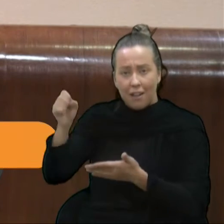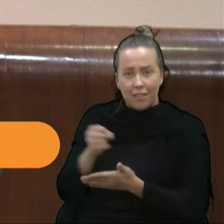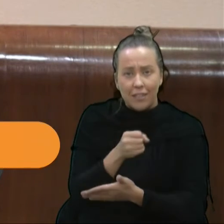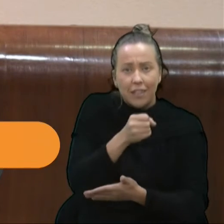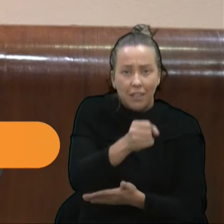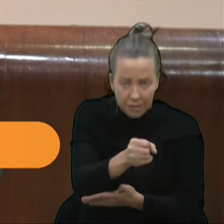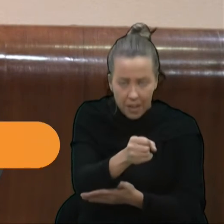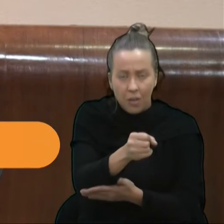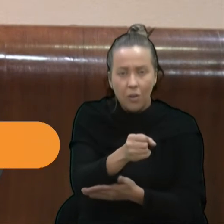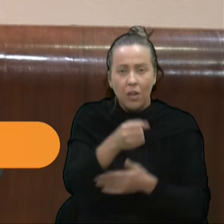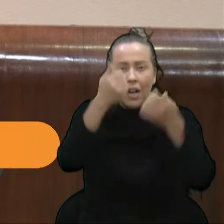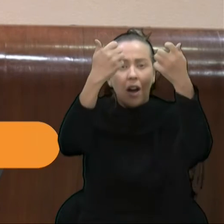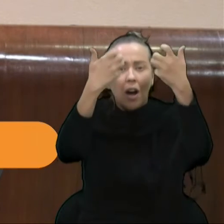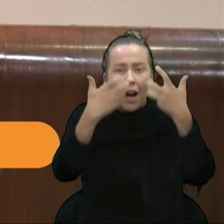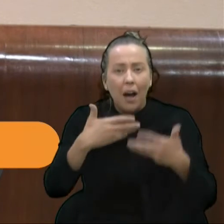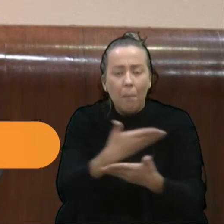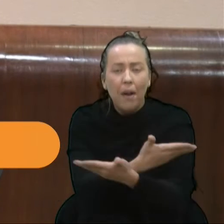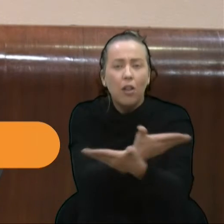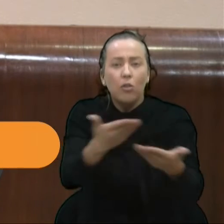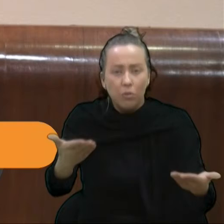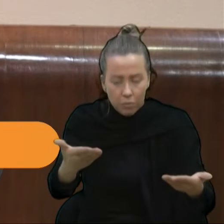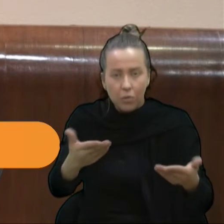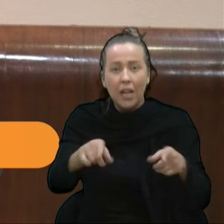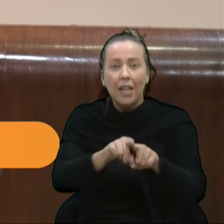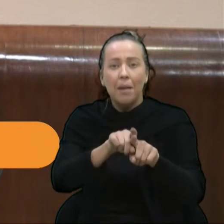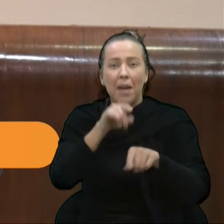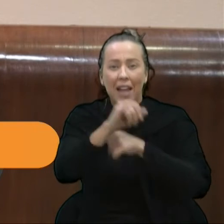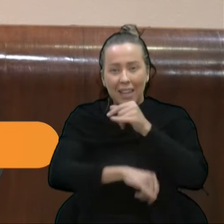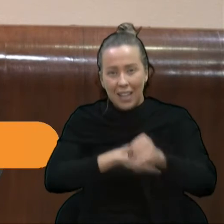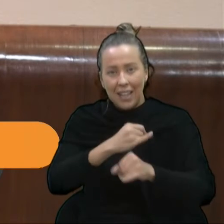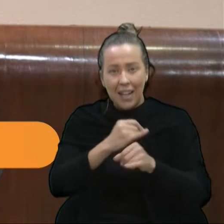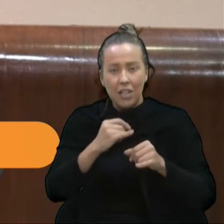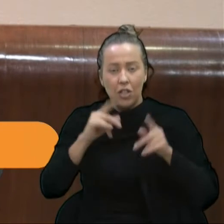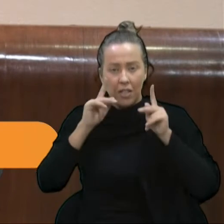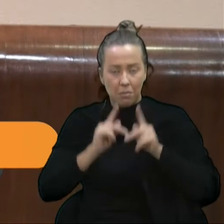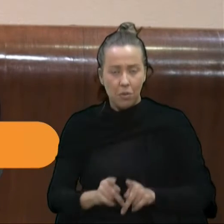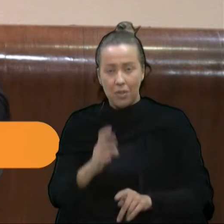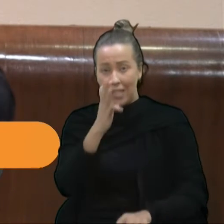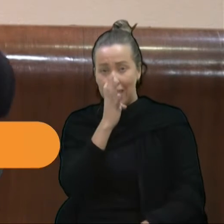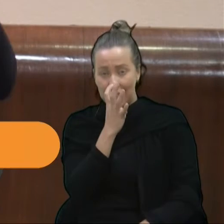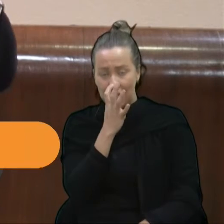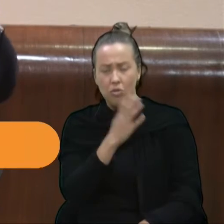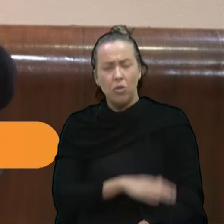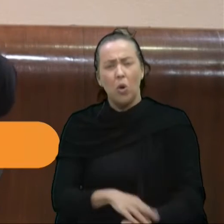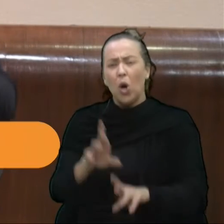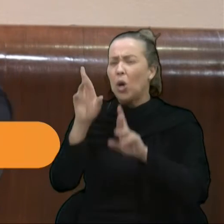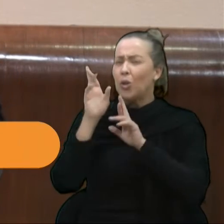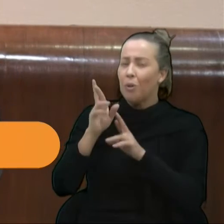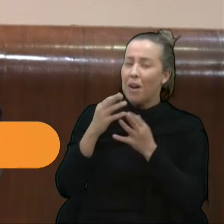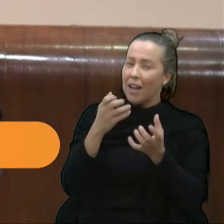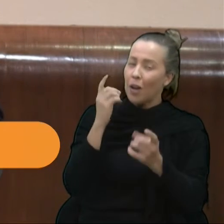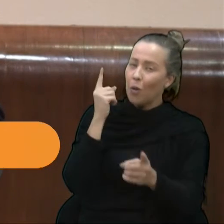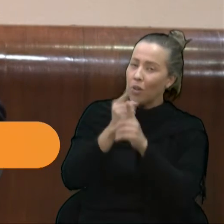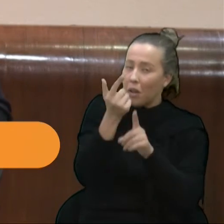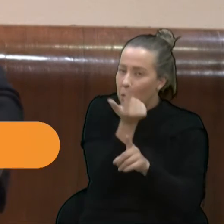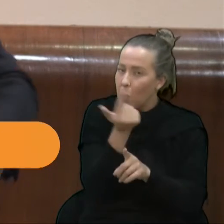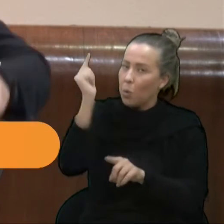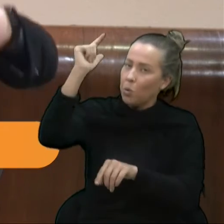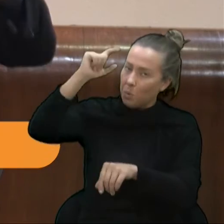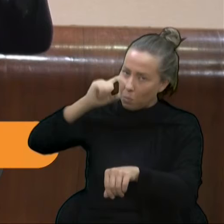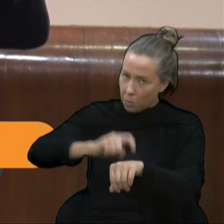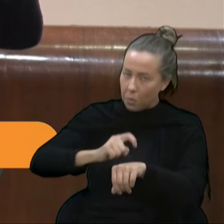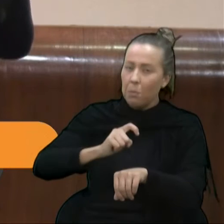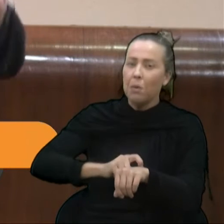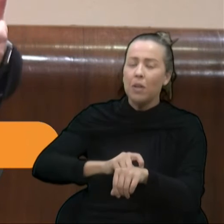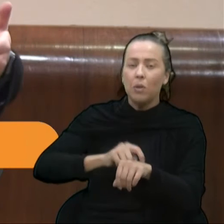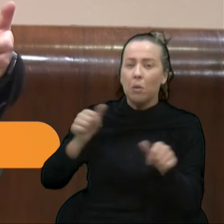nossos telespectadores e também internautas. Alexandre, eu espero que a gente possa se encontrar em um outro momento, em